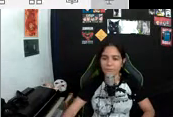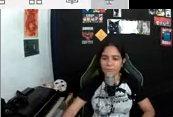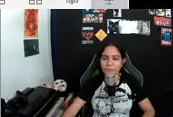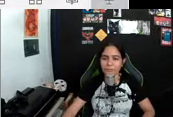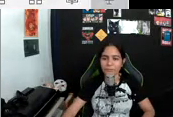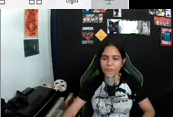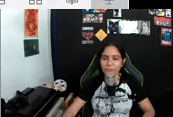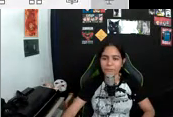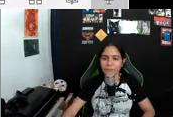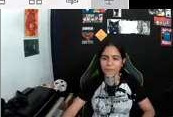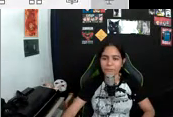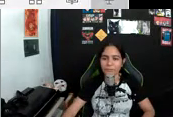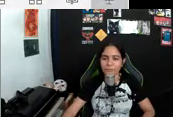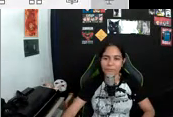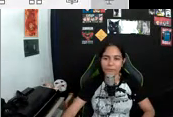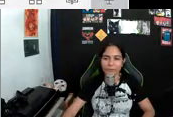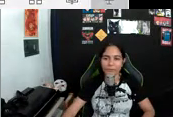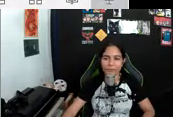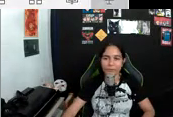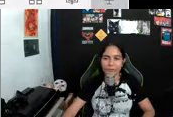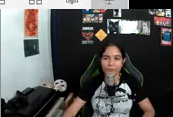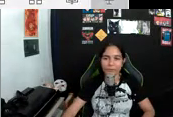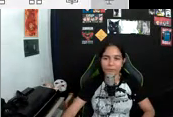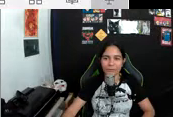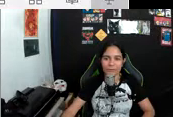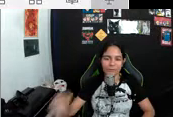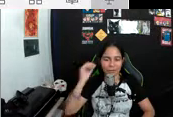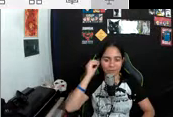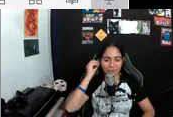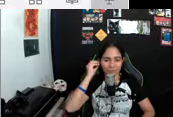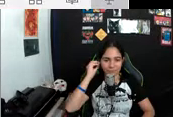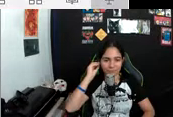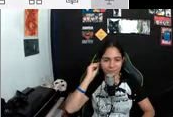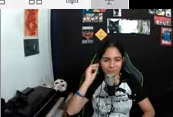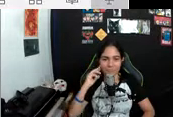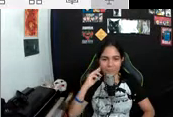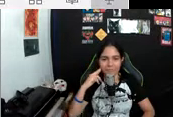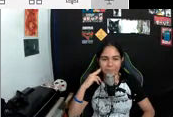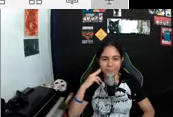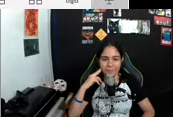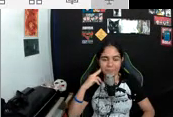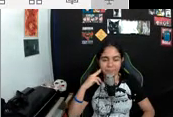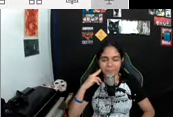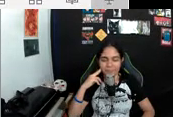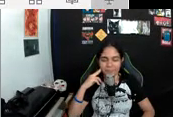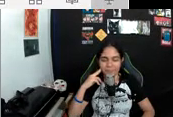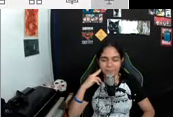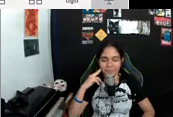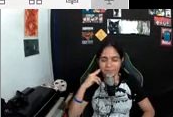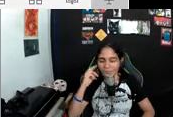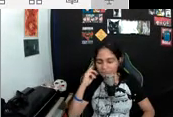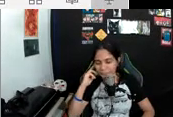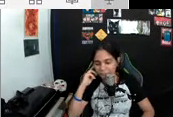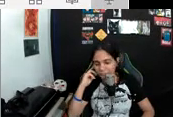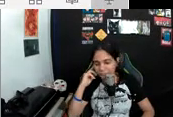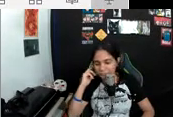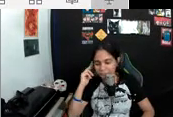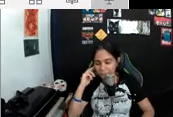Oi, quem tá falando? Tudo bem, Oi, Jonas. Diga. Tudo bem que seja de direito